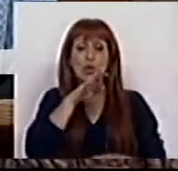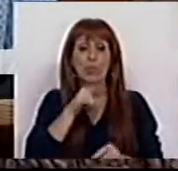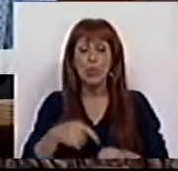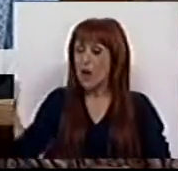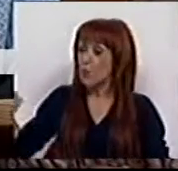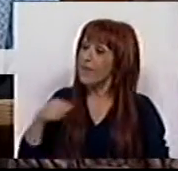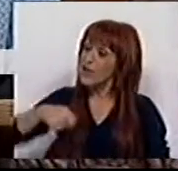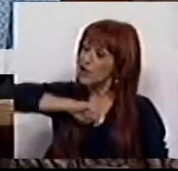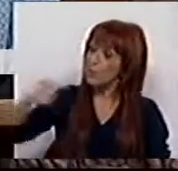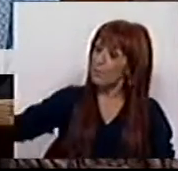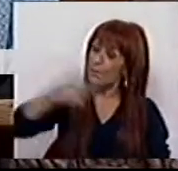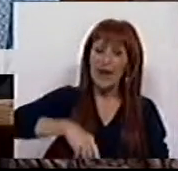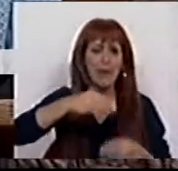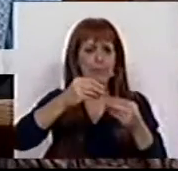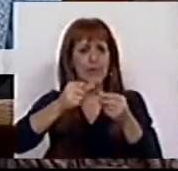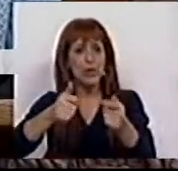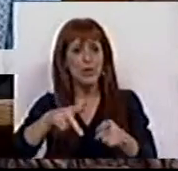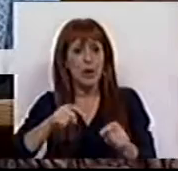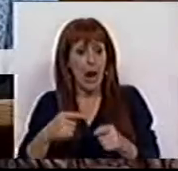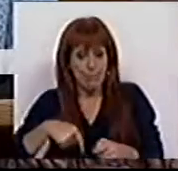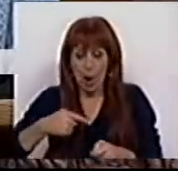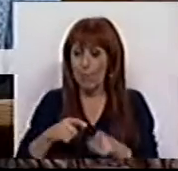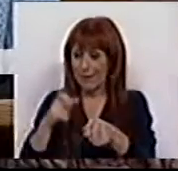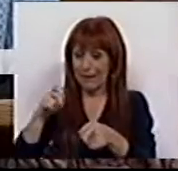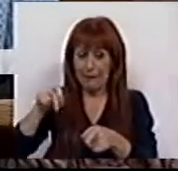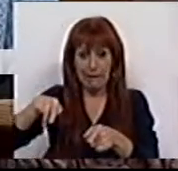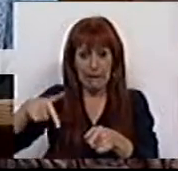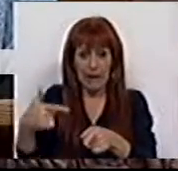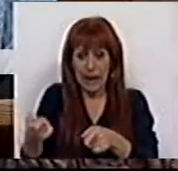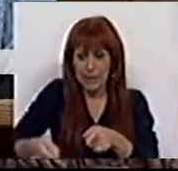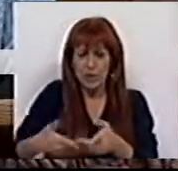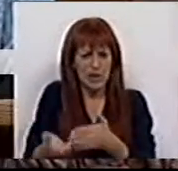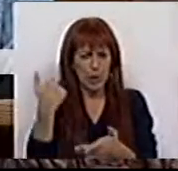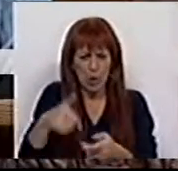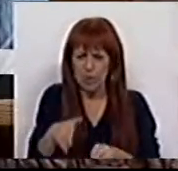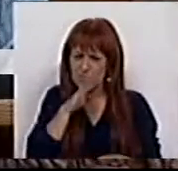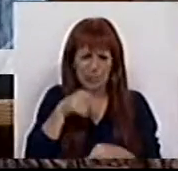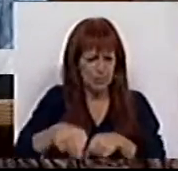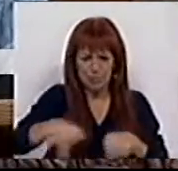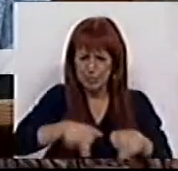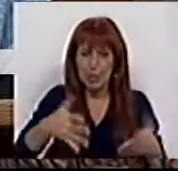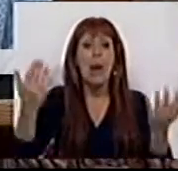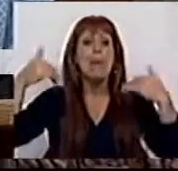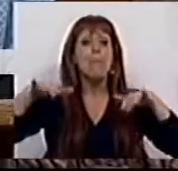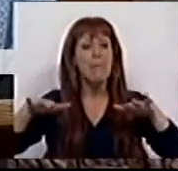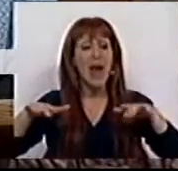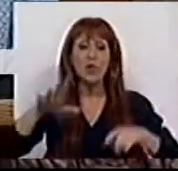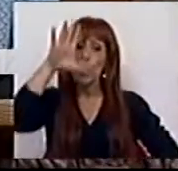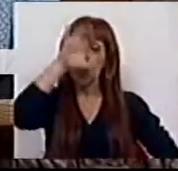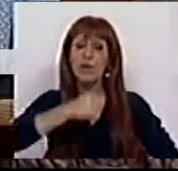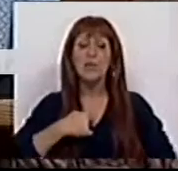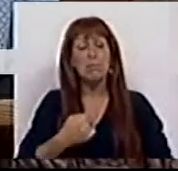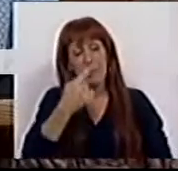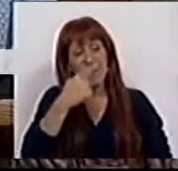alugadas à Espanha são material que a própria Renfe já retirou de circulação. No entanto, o